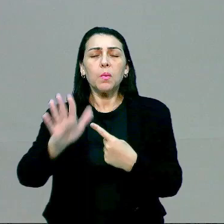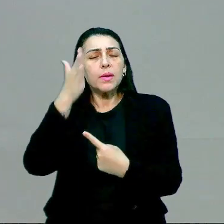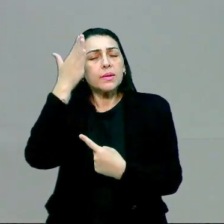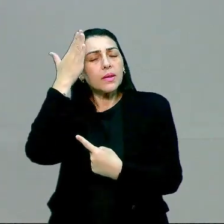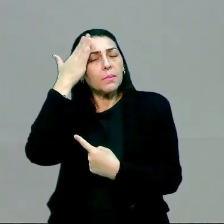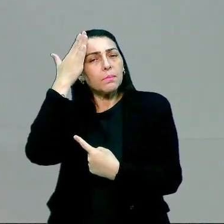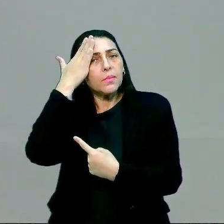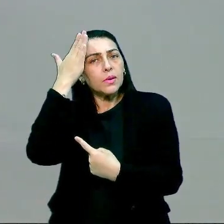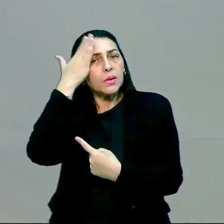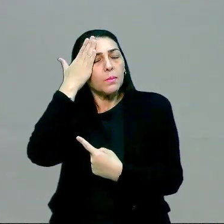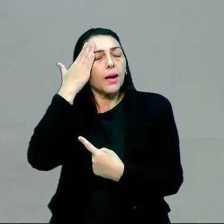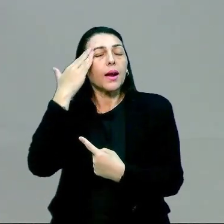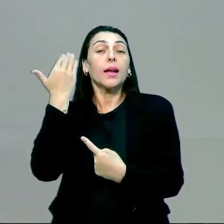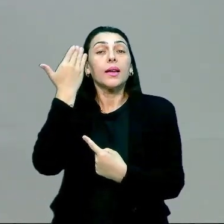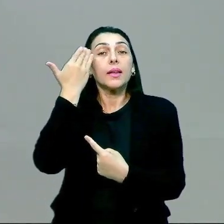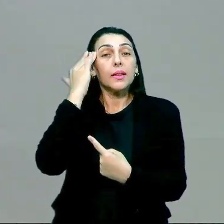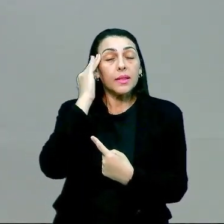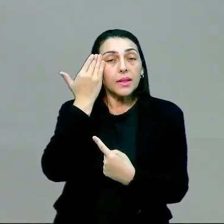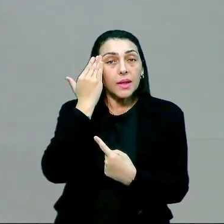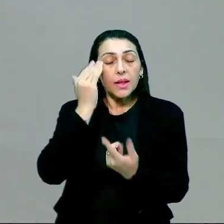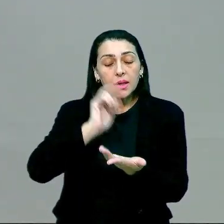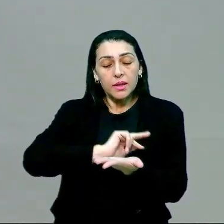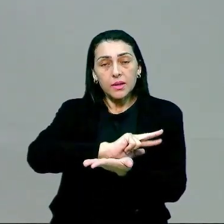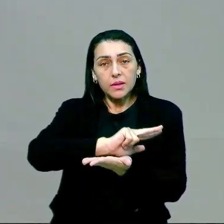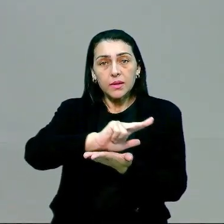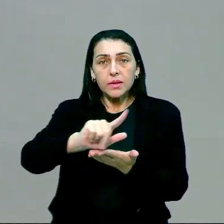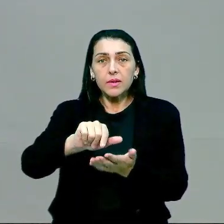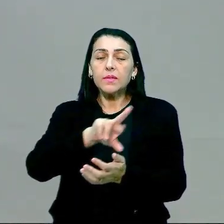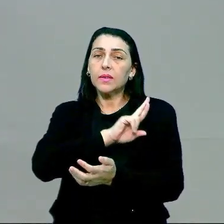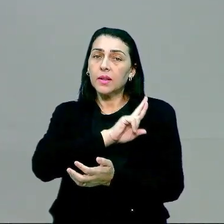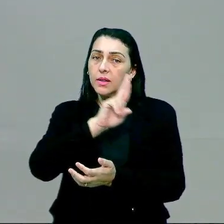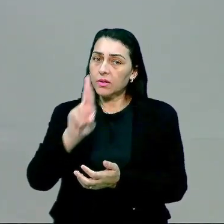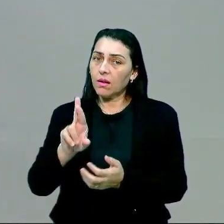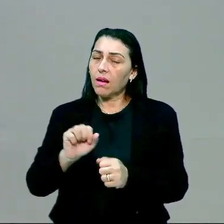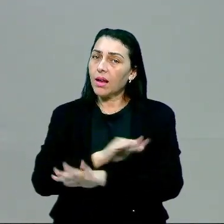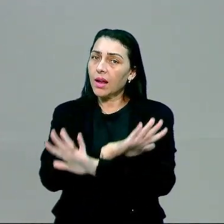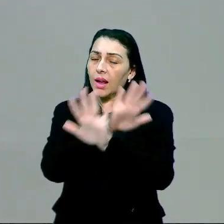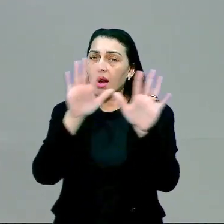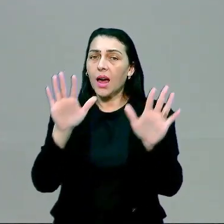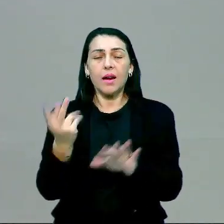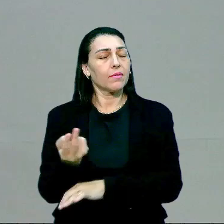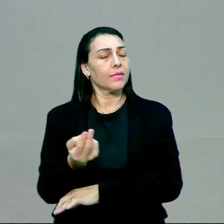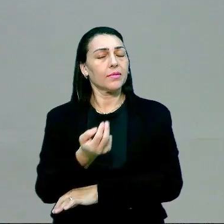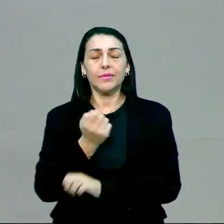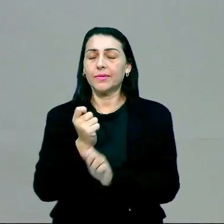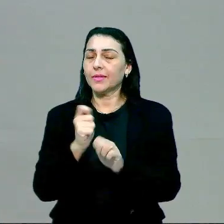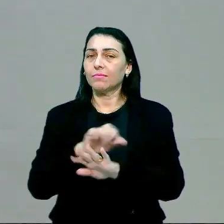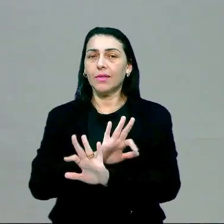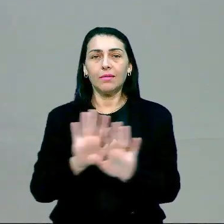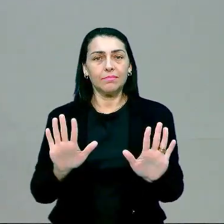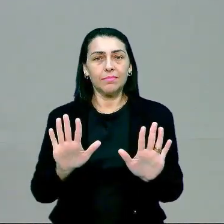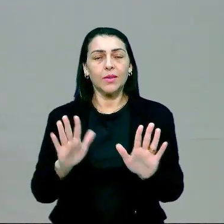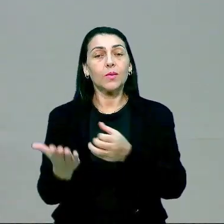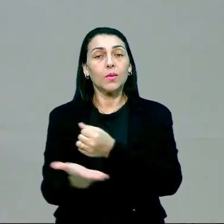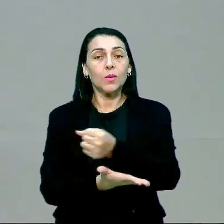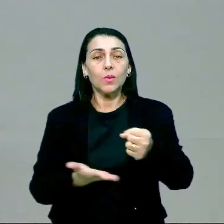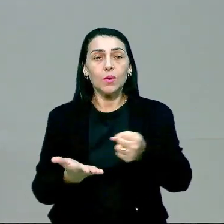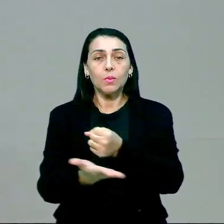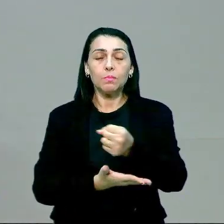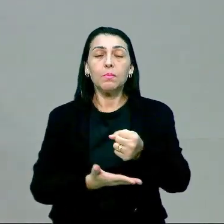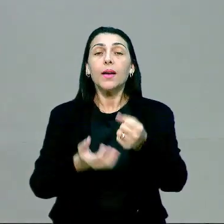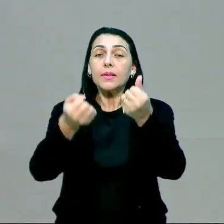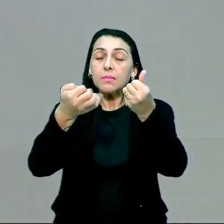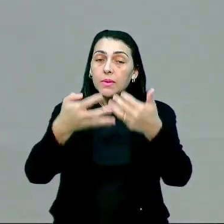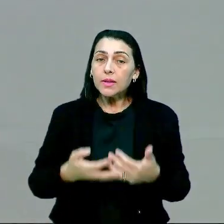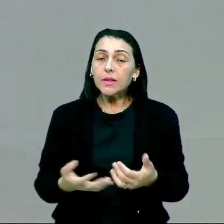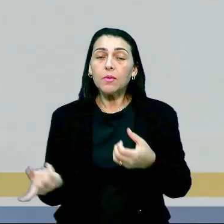saber para compreender essa diversidade de religiões? É claro que isso não é possível. Com base nesse comentário,